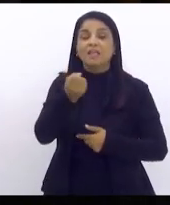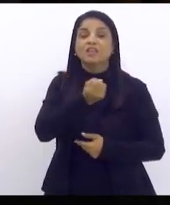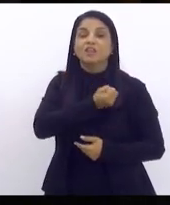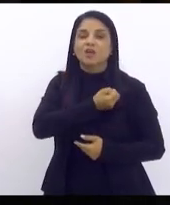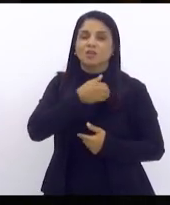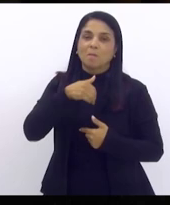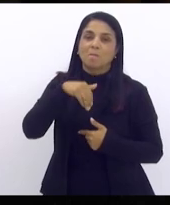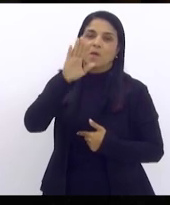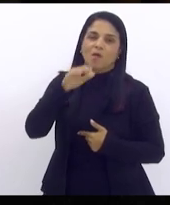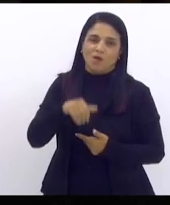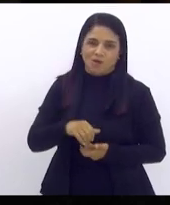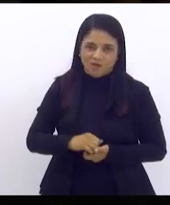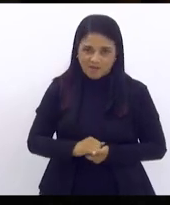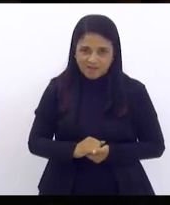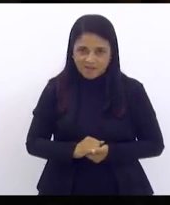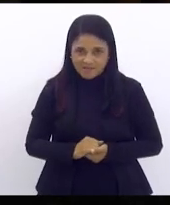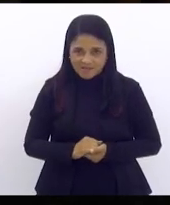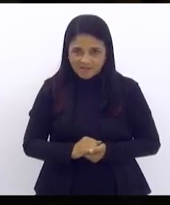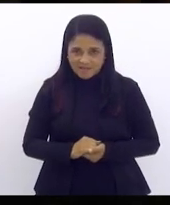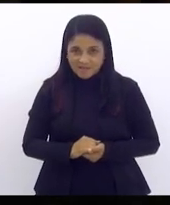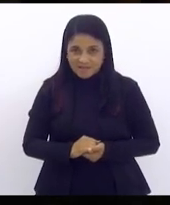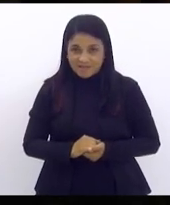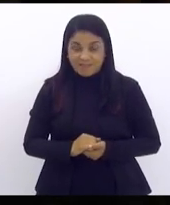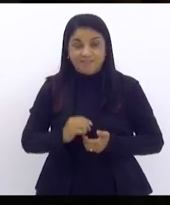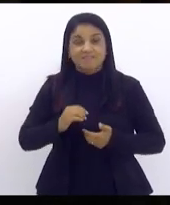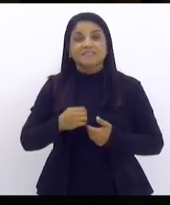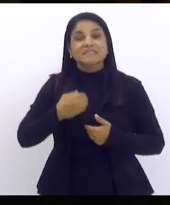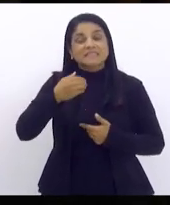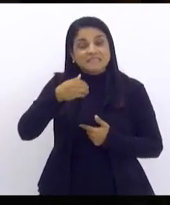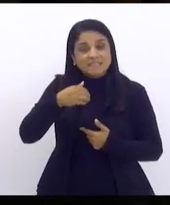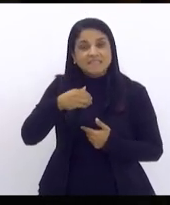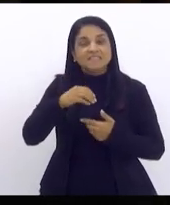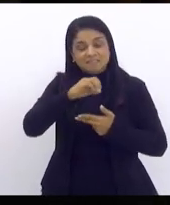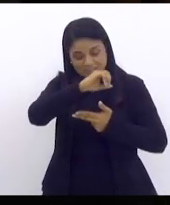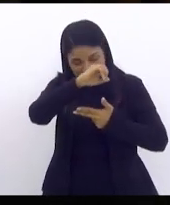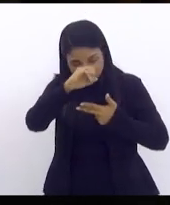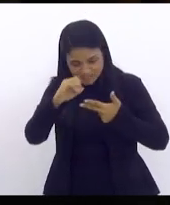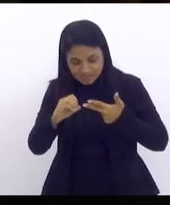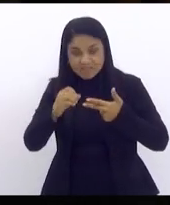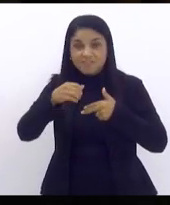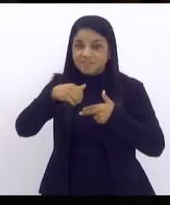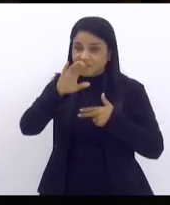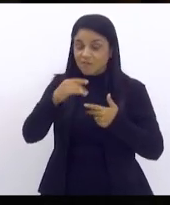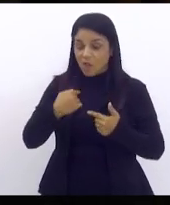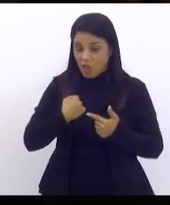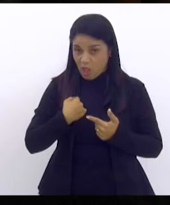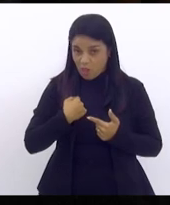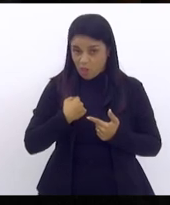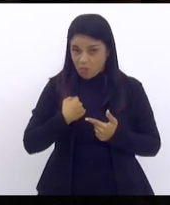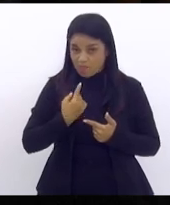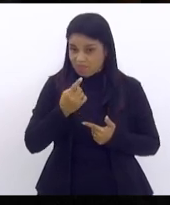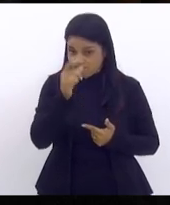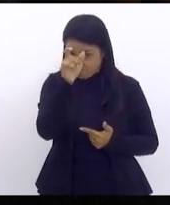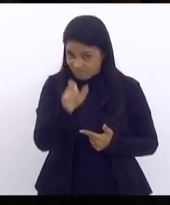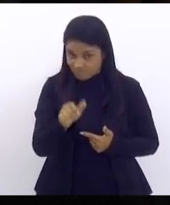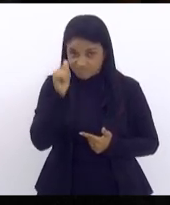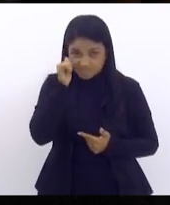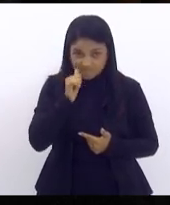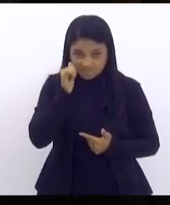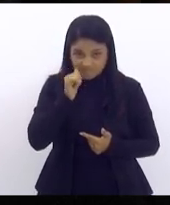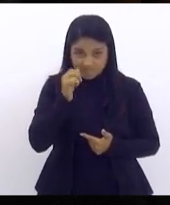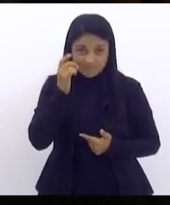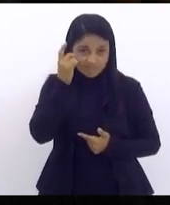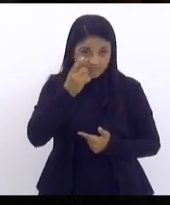desafio, deputada. Lhe desafio a que eu e a senhora sejamos submetidos